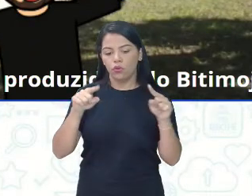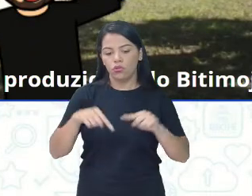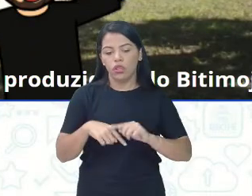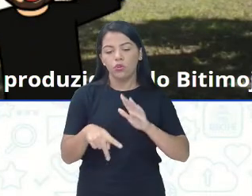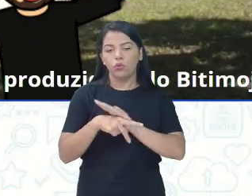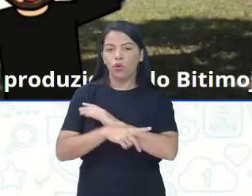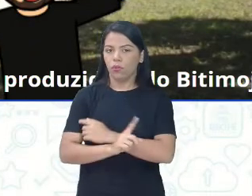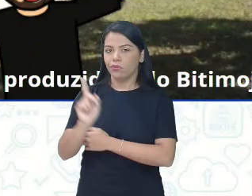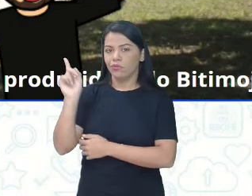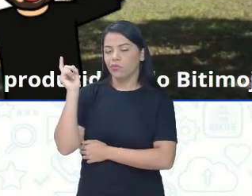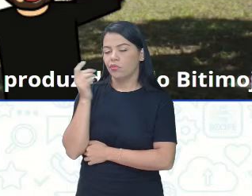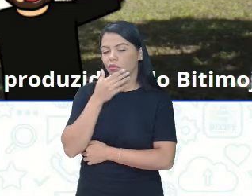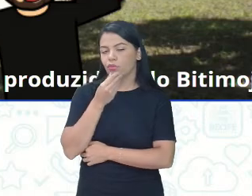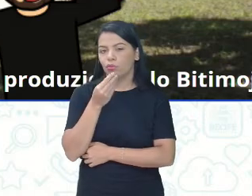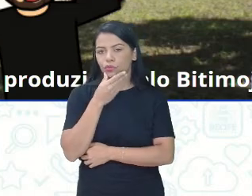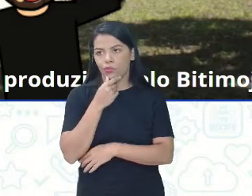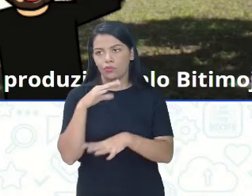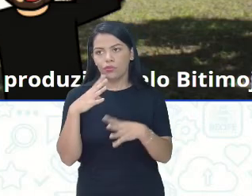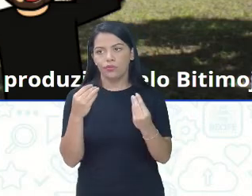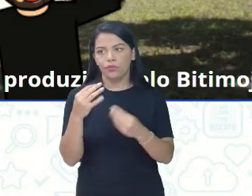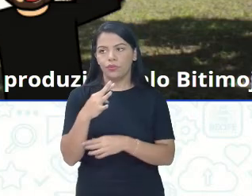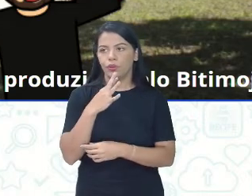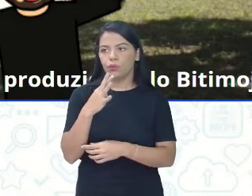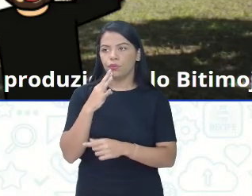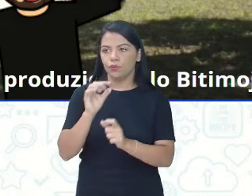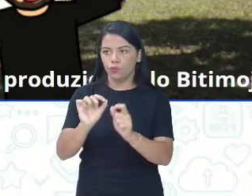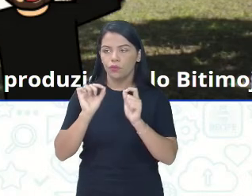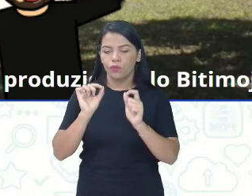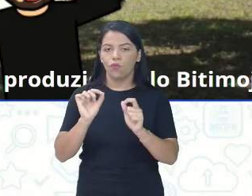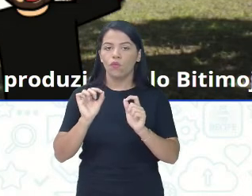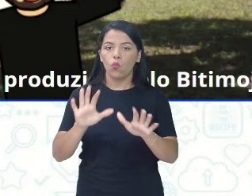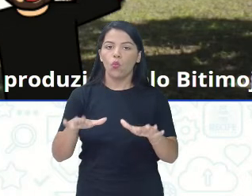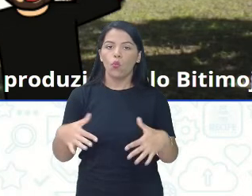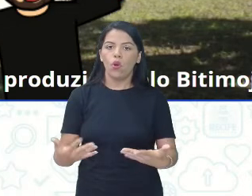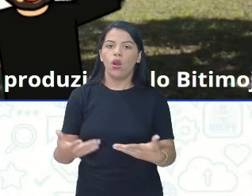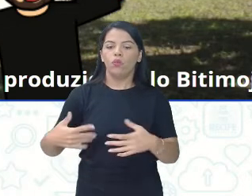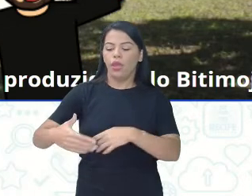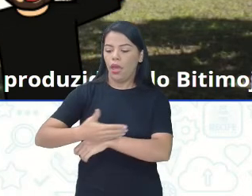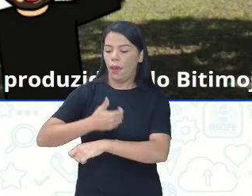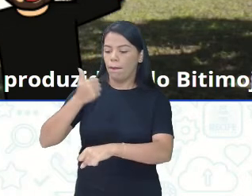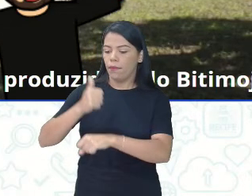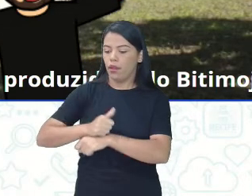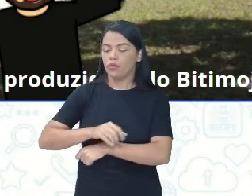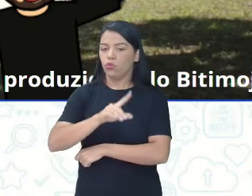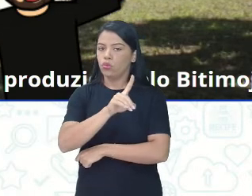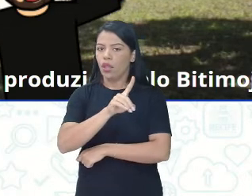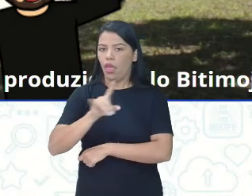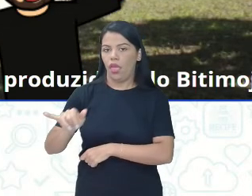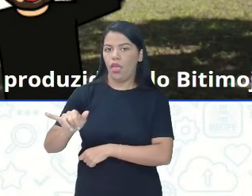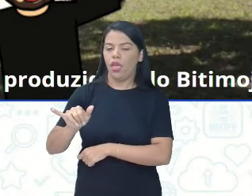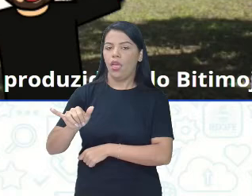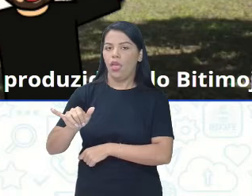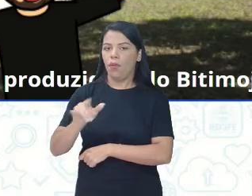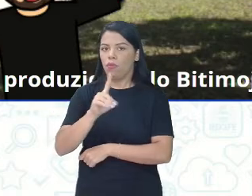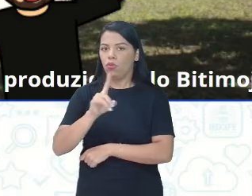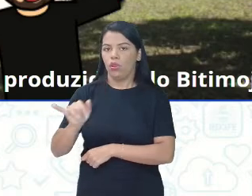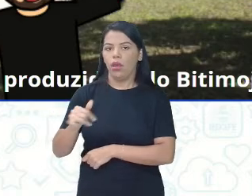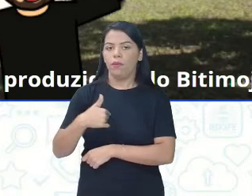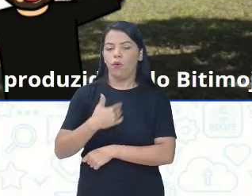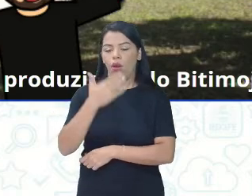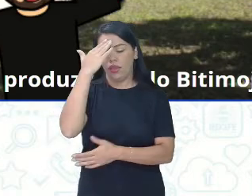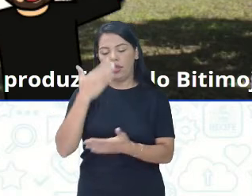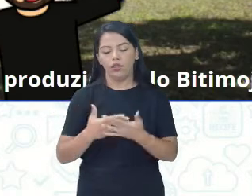pela tão conhecida Praça do Derby, né? Que eu acredito, né, que todo recifense, né, que